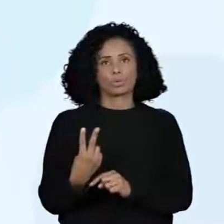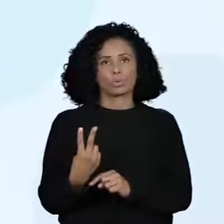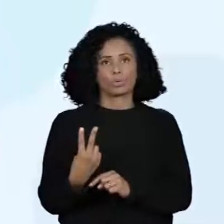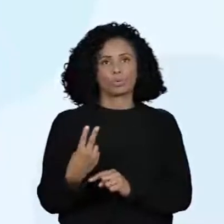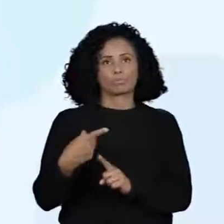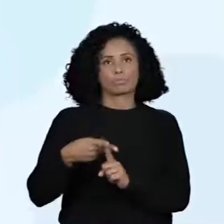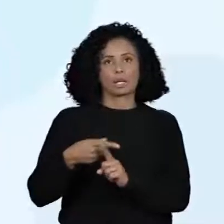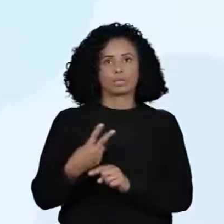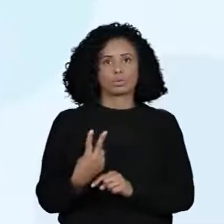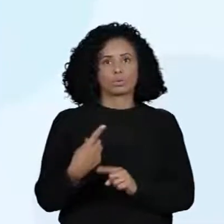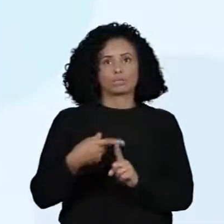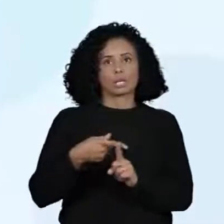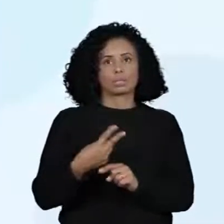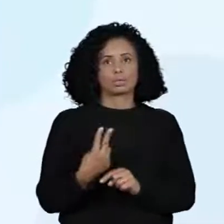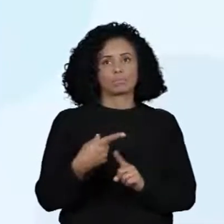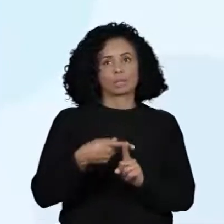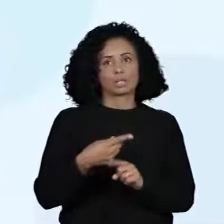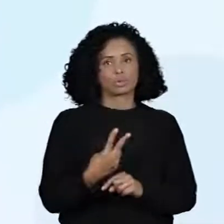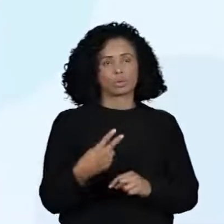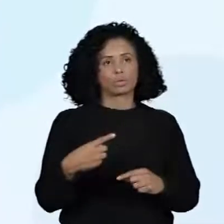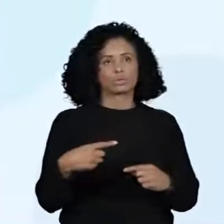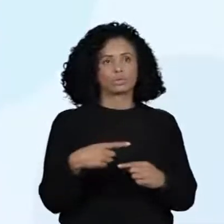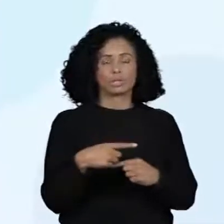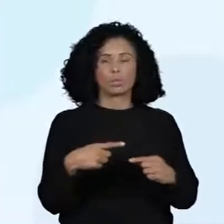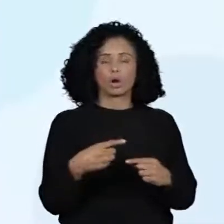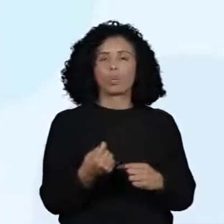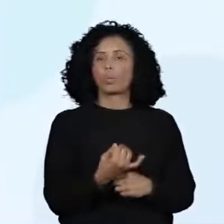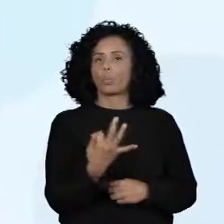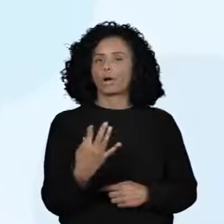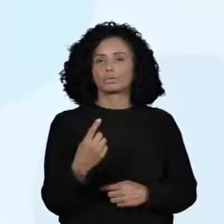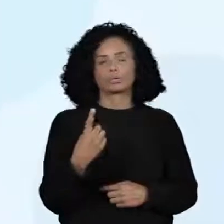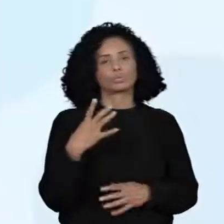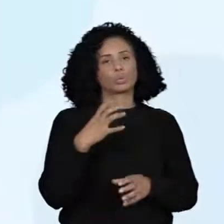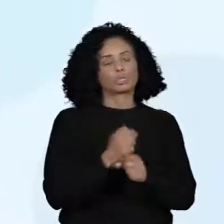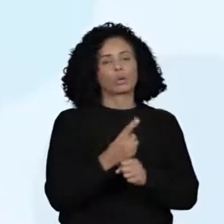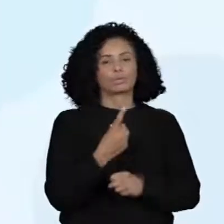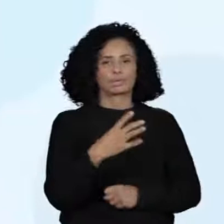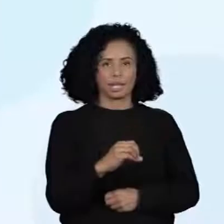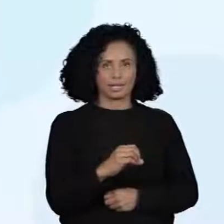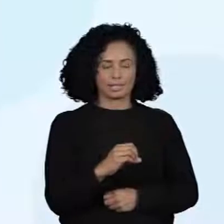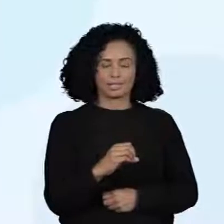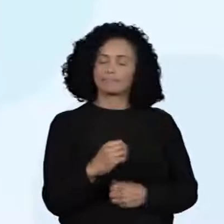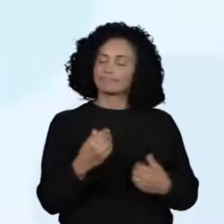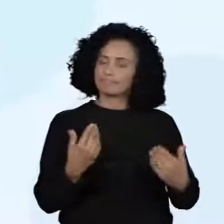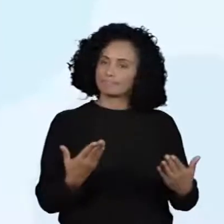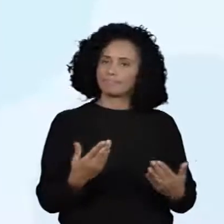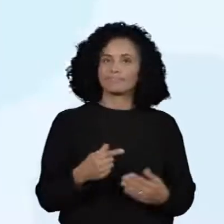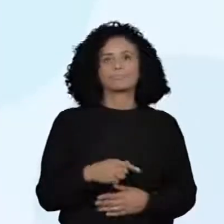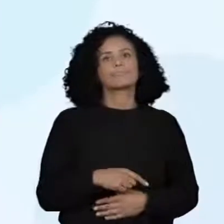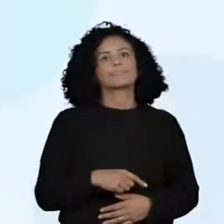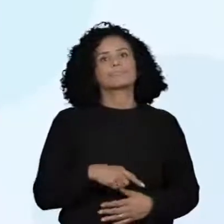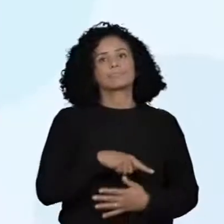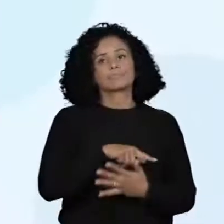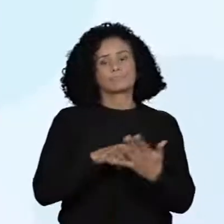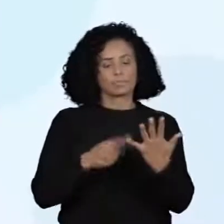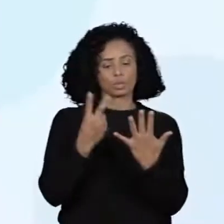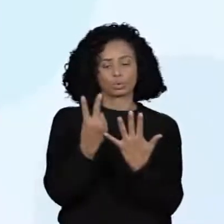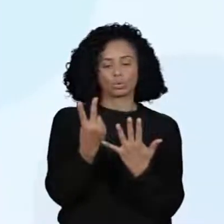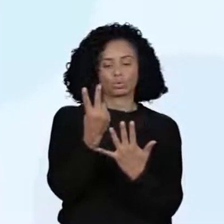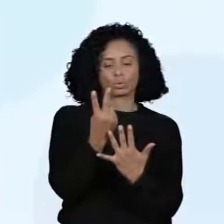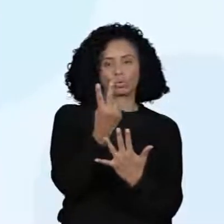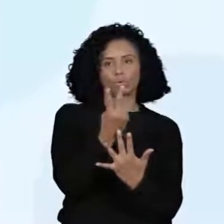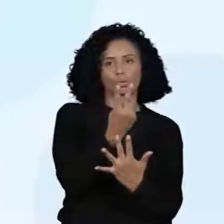10. Chegaremos também ao mesmo resultado. Ou ainda, se você tiver materiais manipuláveis, você pode